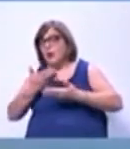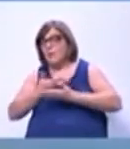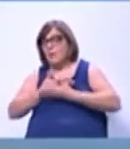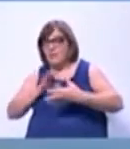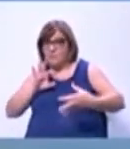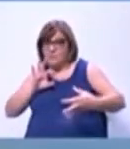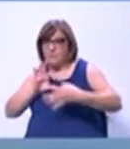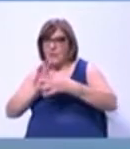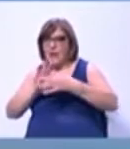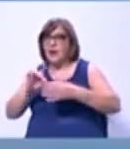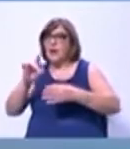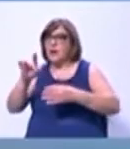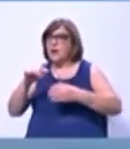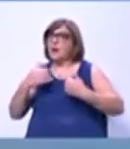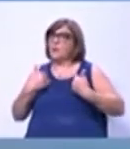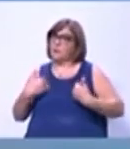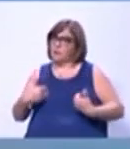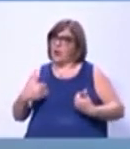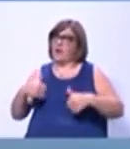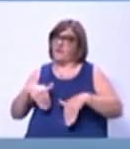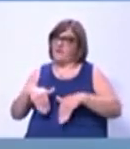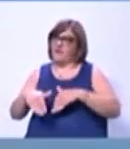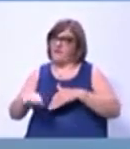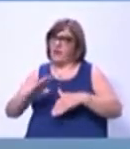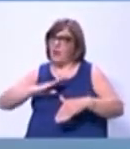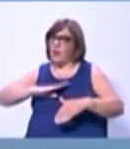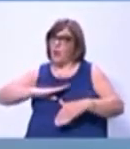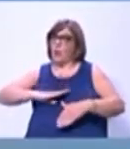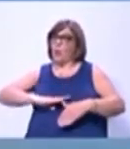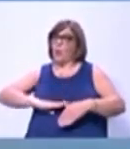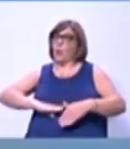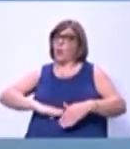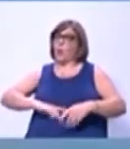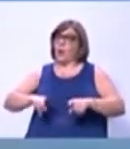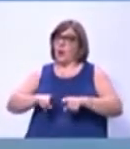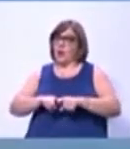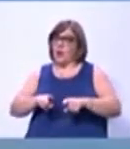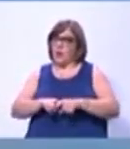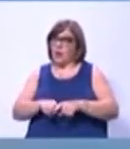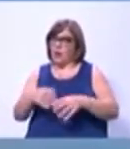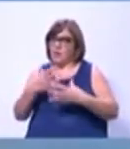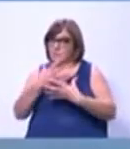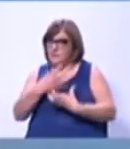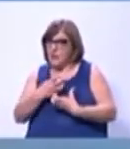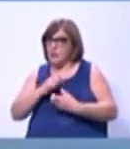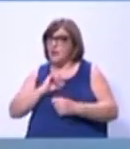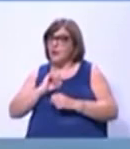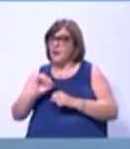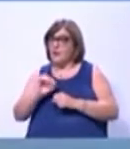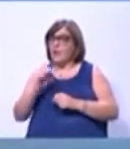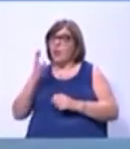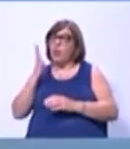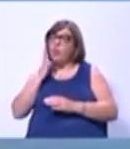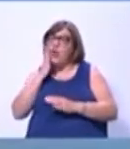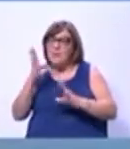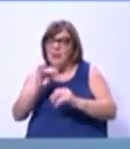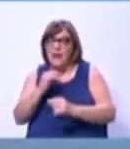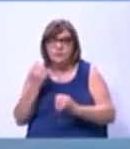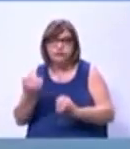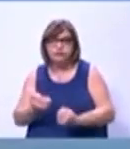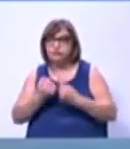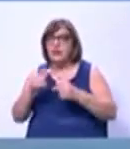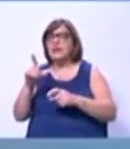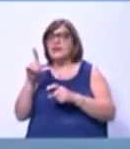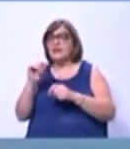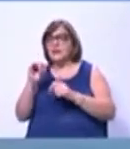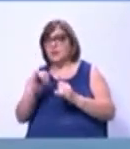conseguir tranquilizar-se em relação às vezes à frustração de não conseguir que o bebê durma mais tempo, e vão também,